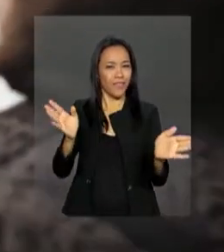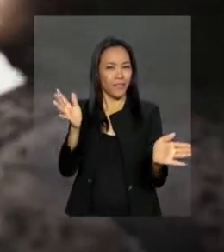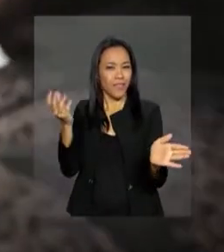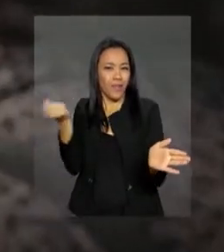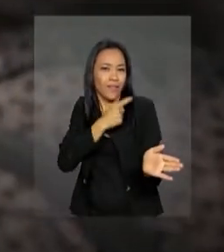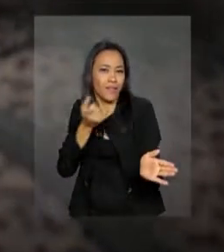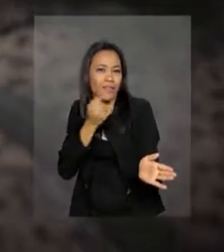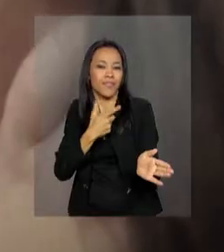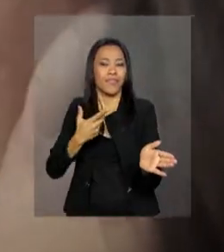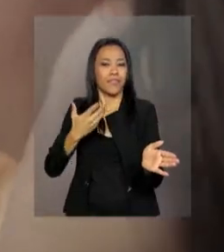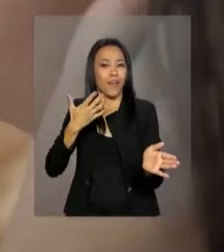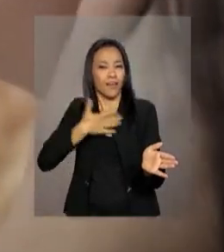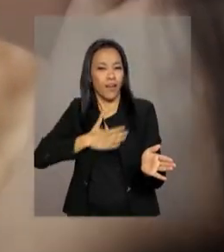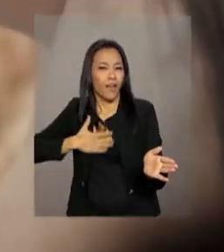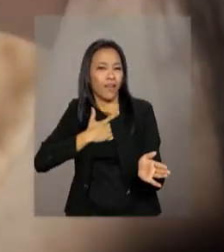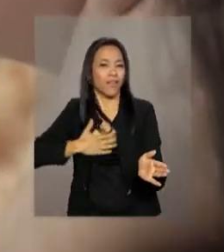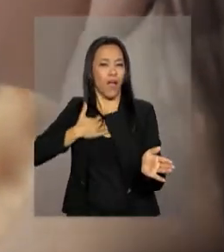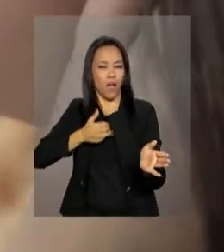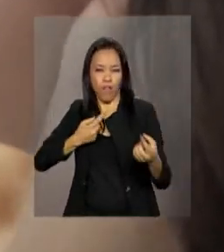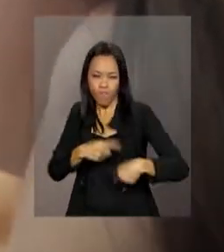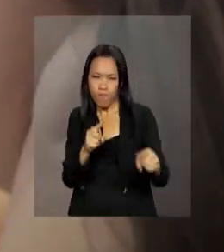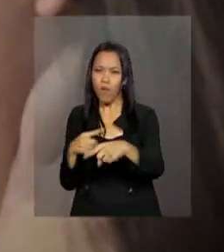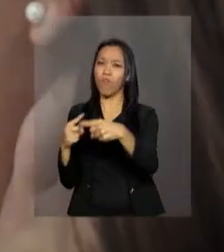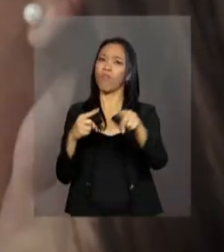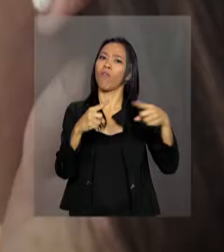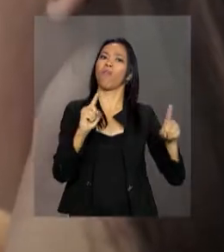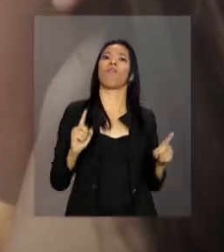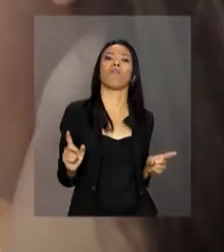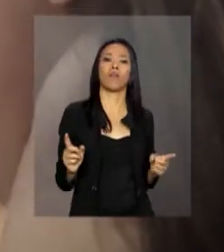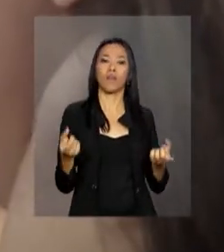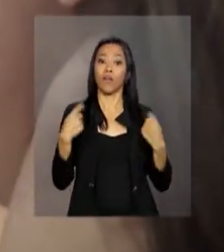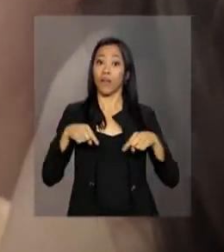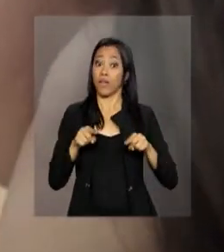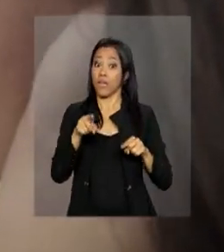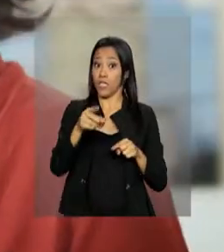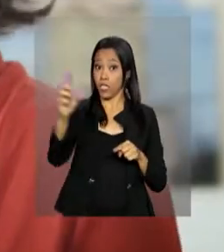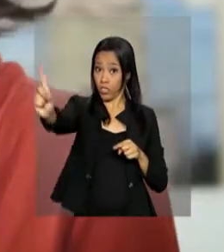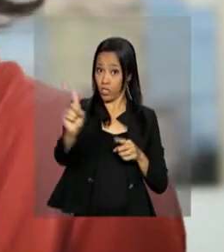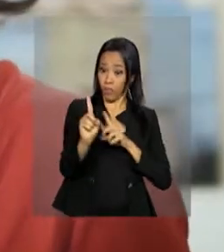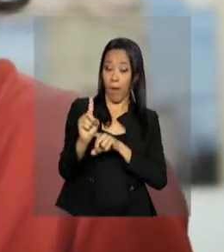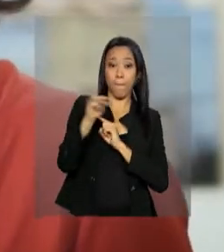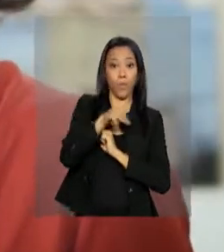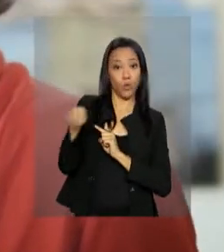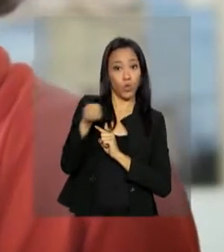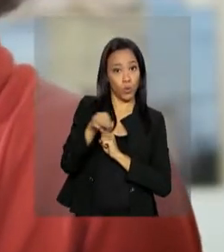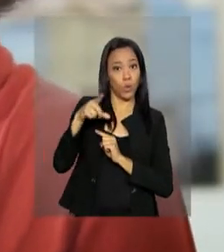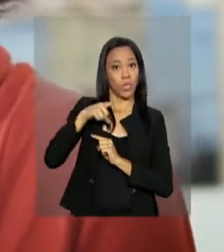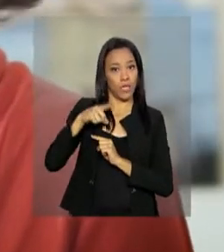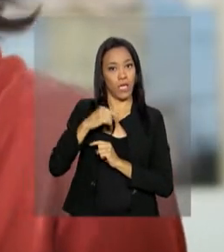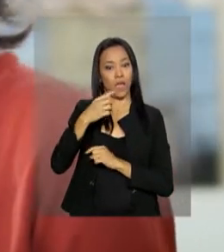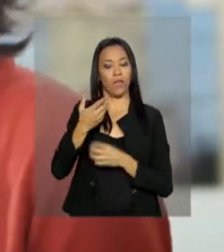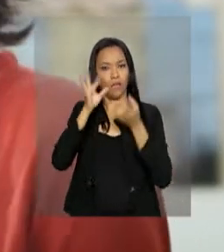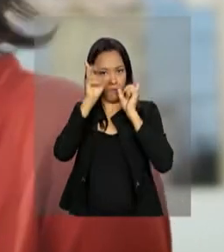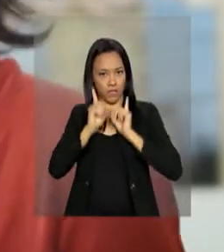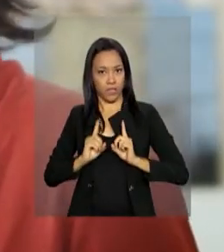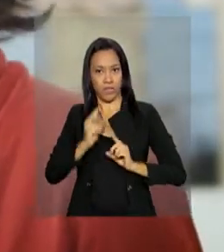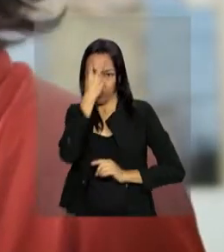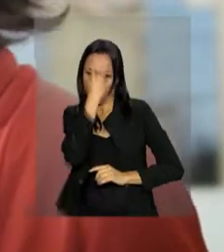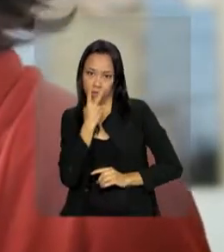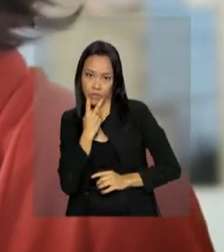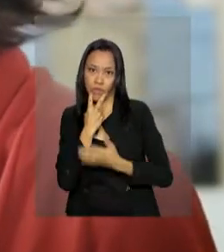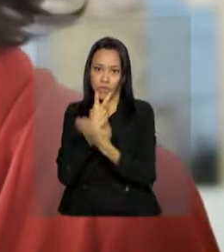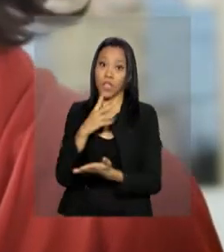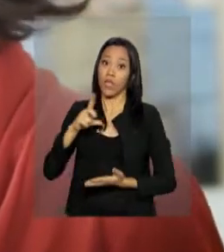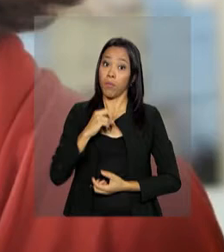poética, interessante, provocativa. A ideia de trazer monitores com deficiência visual, a gente tem dois